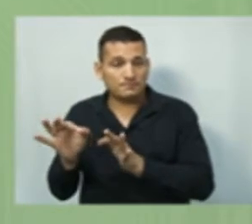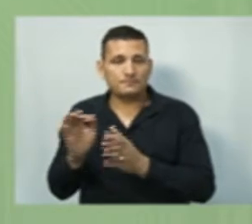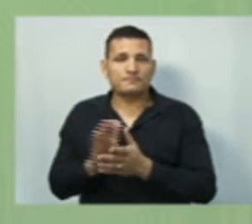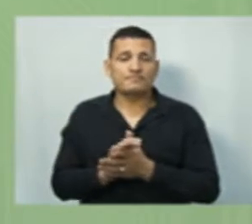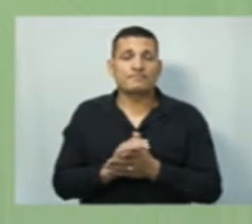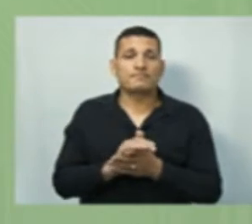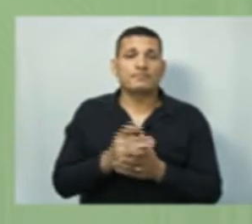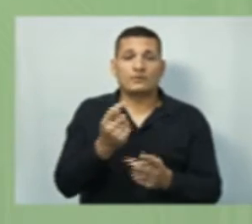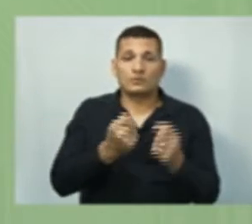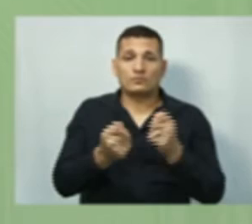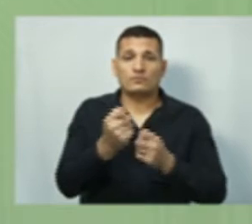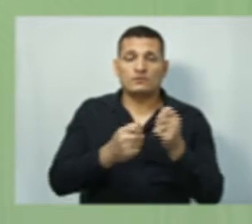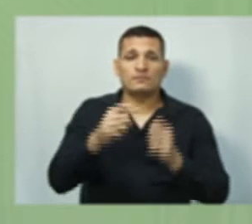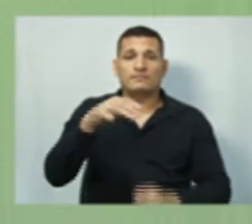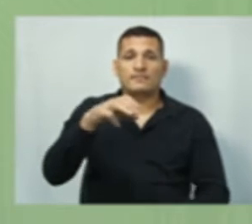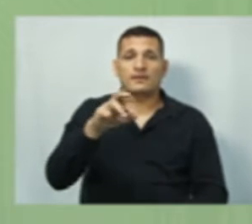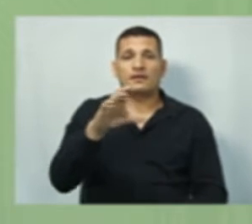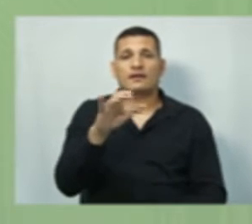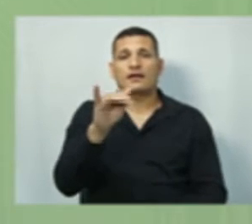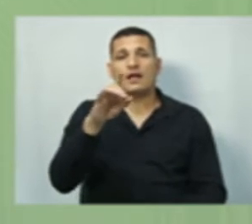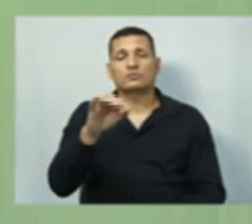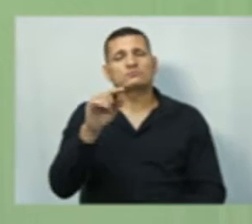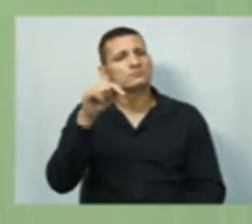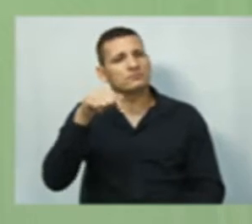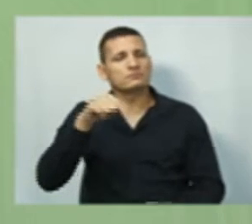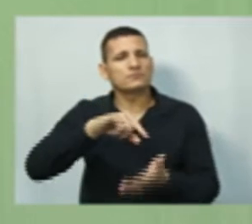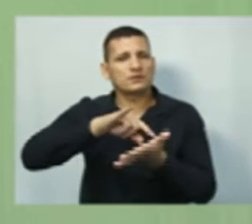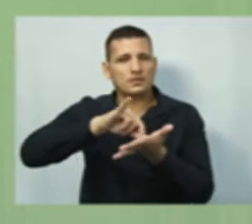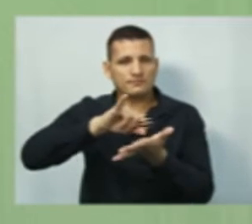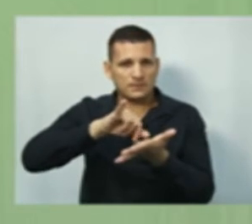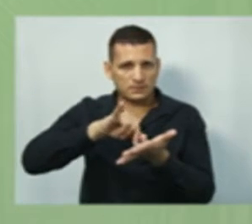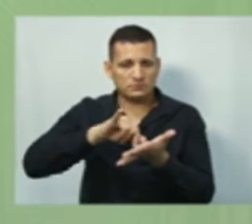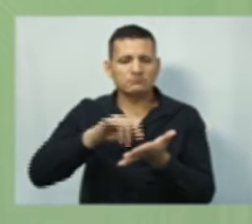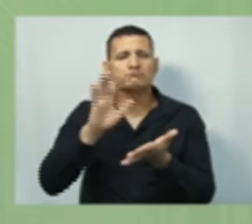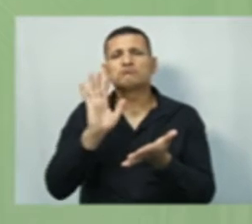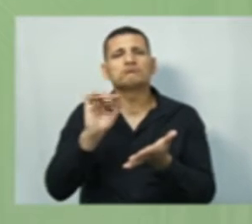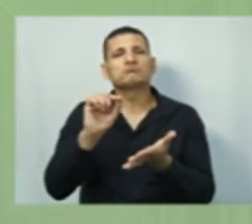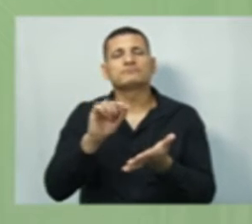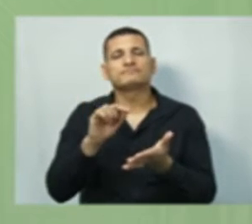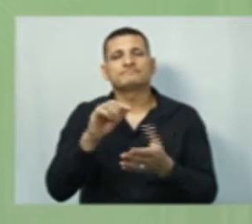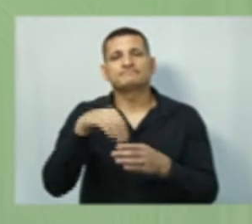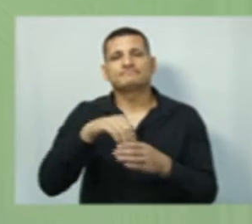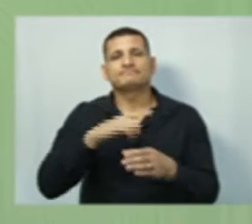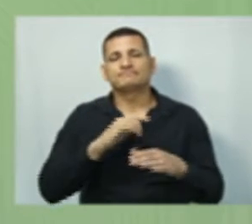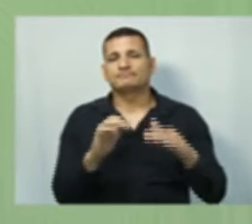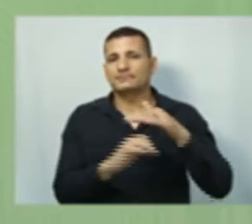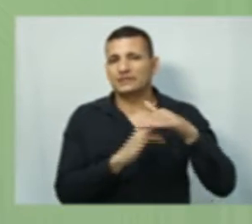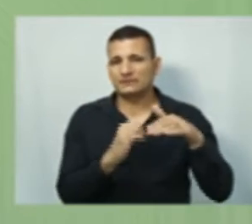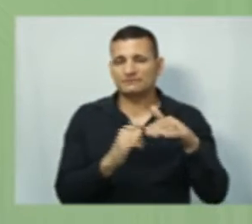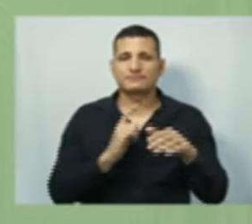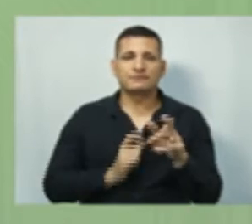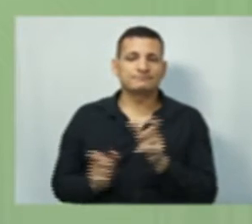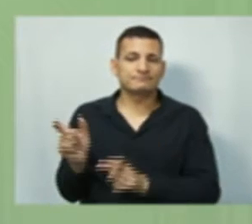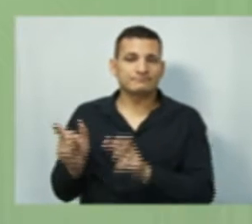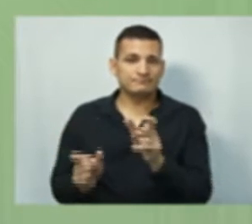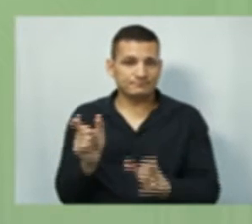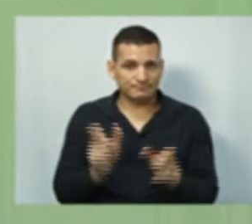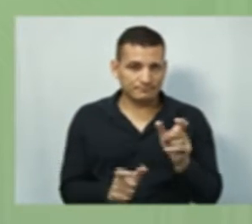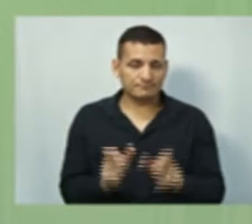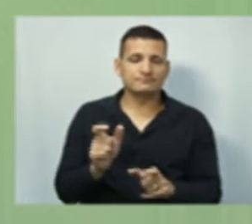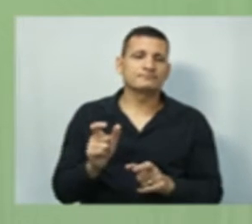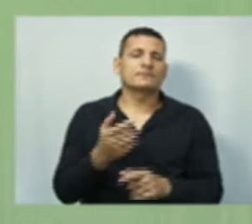de mercado, a gente está falando do capitalismo. No capitalismo, então, a gente tem as empresas e os indivíduos, além